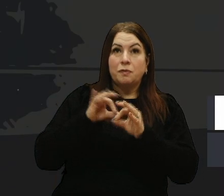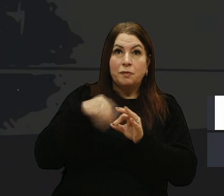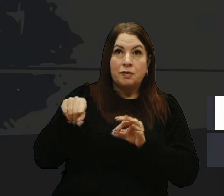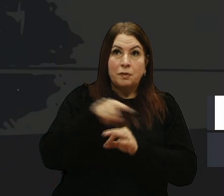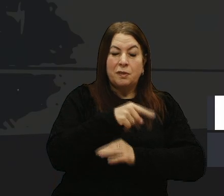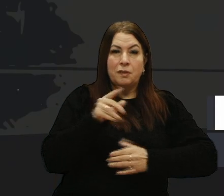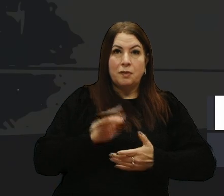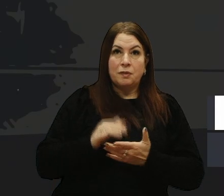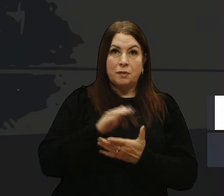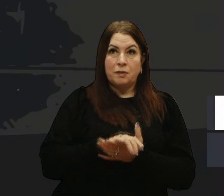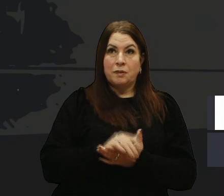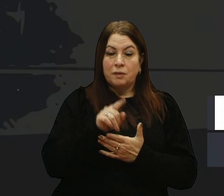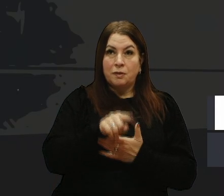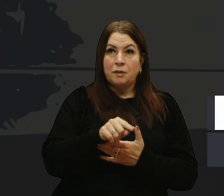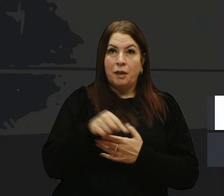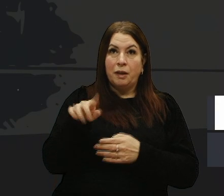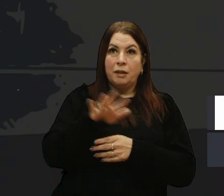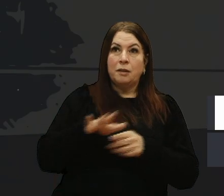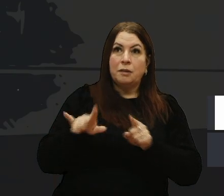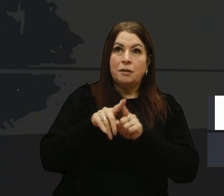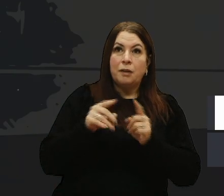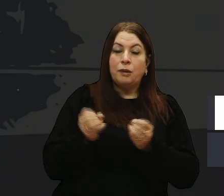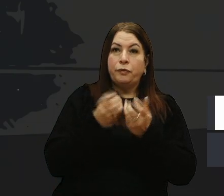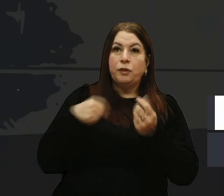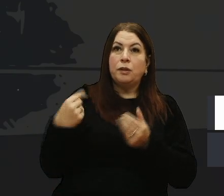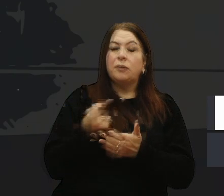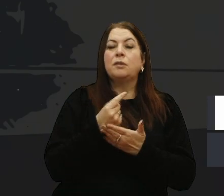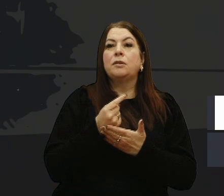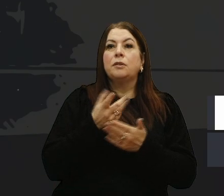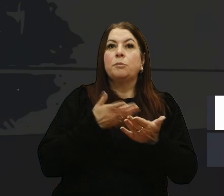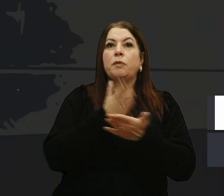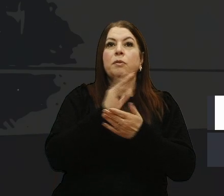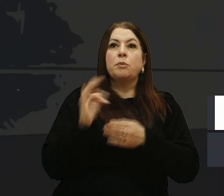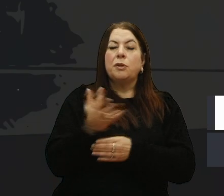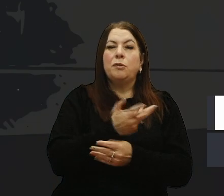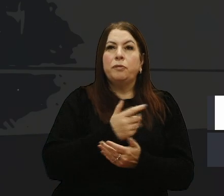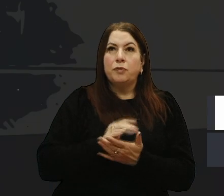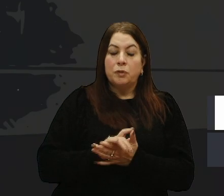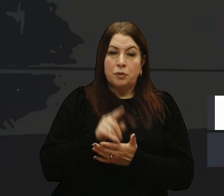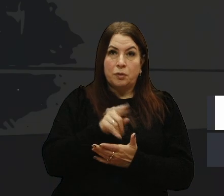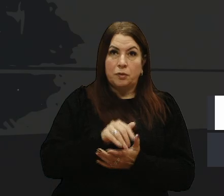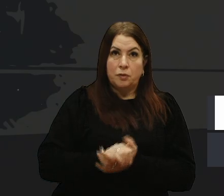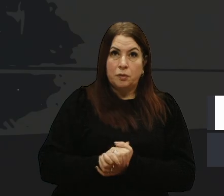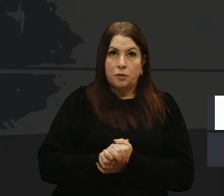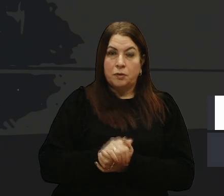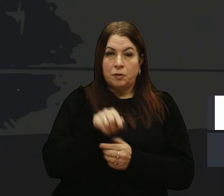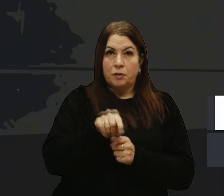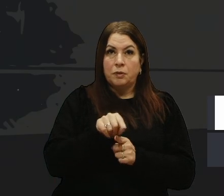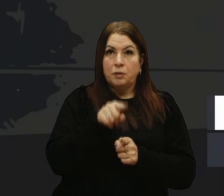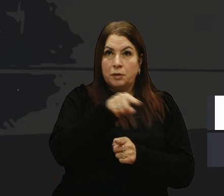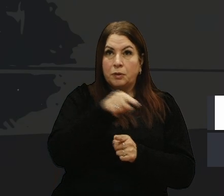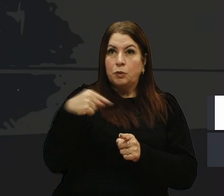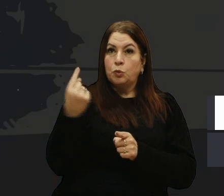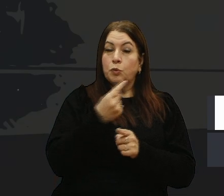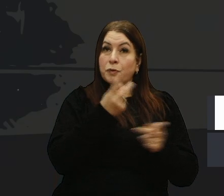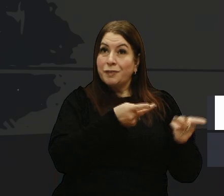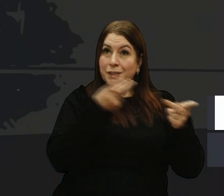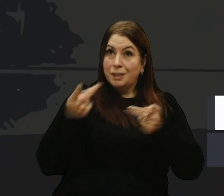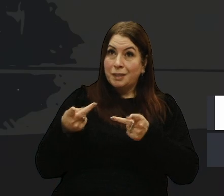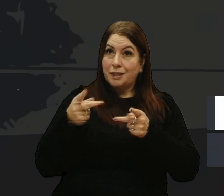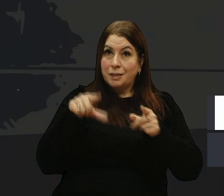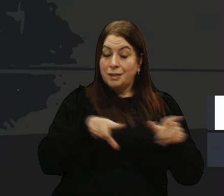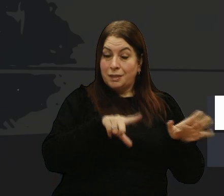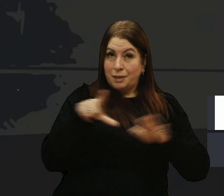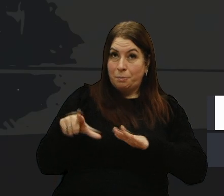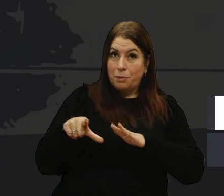mudança de layout geral que a gente deu na festa foi aprovada por todos. Eles reclamaram do número de visitantes durante a semana,